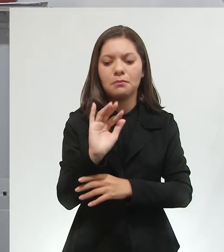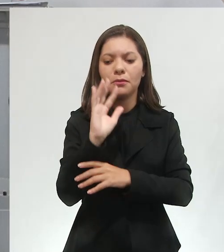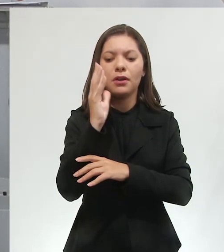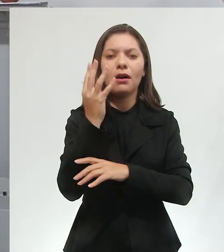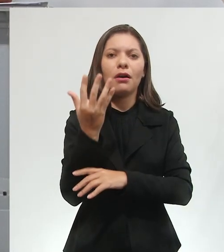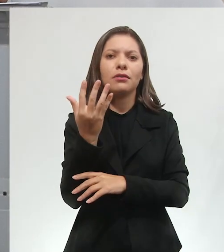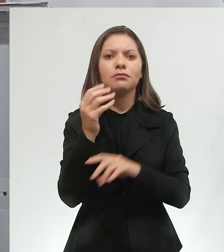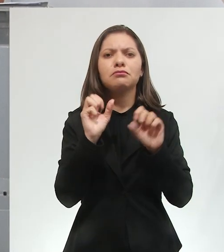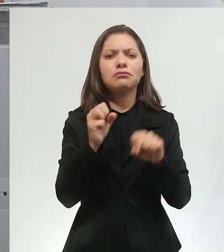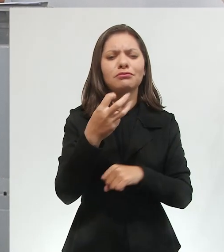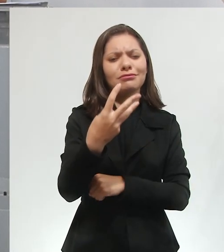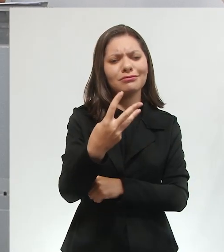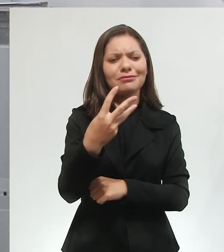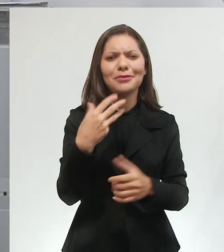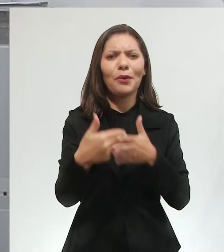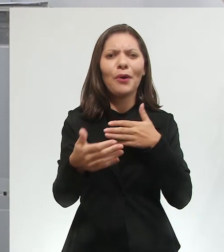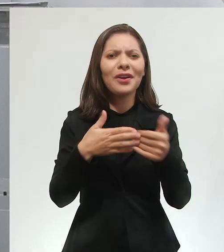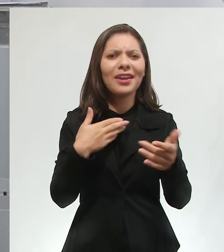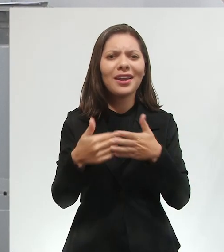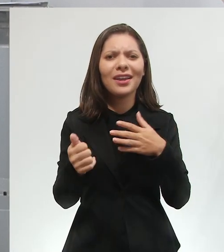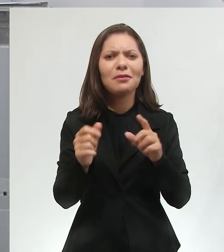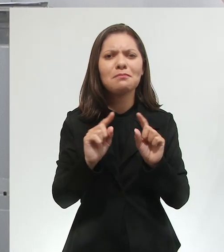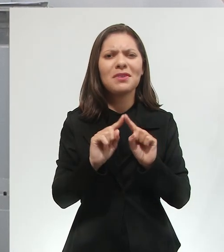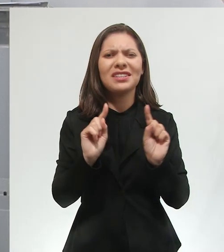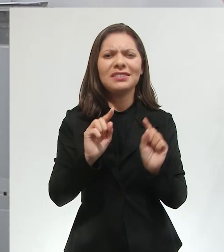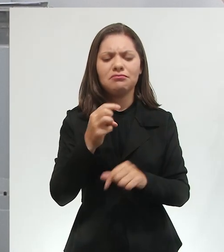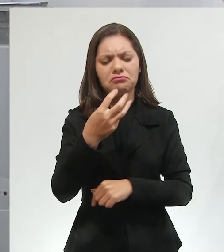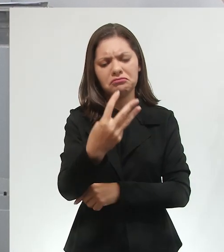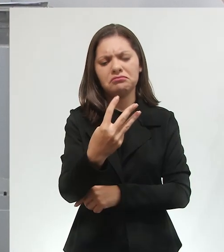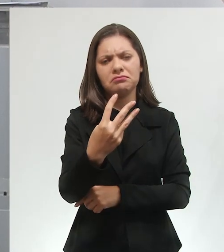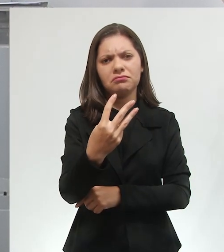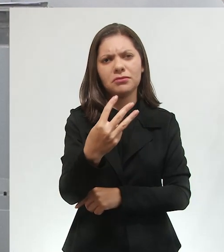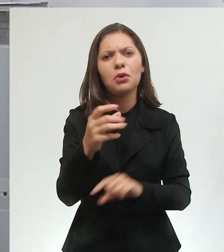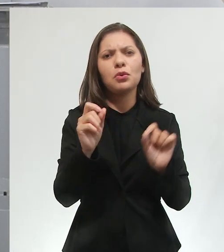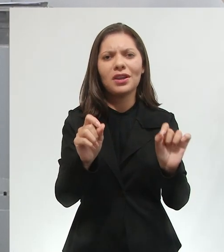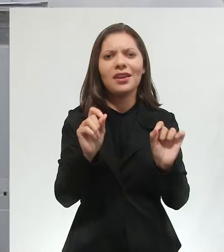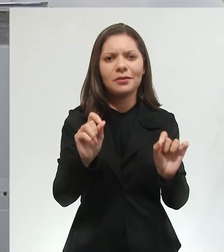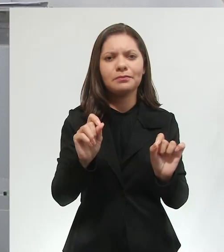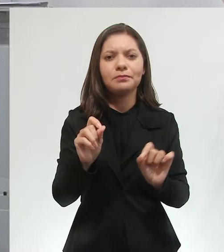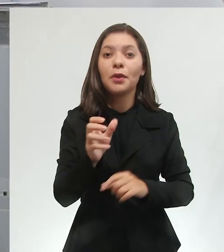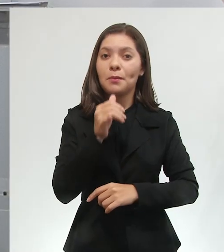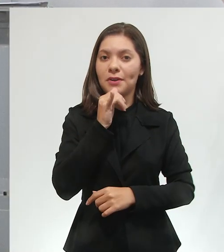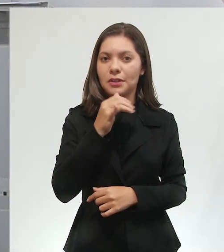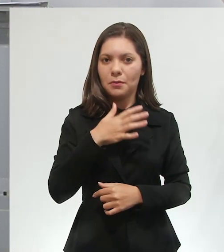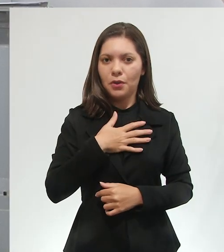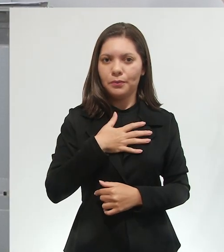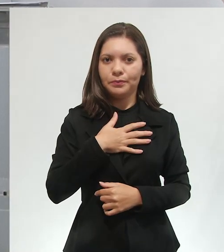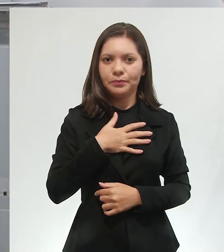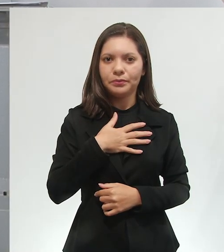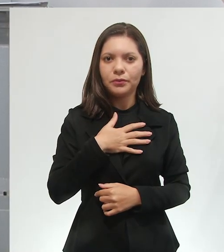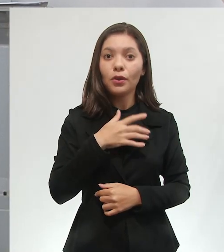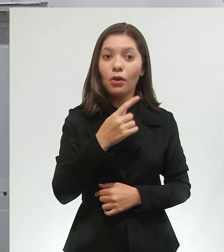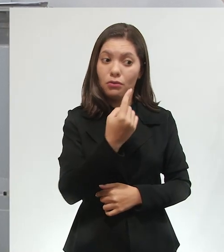o que é 3? Aí quando eu mostro para o aluno que eu pego um,